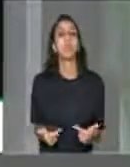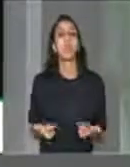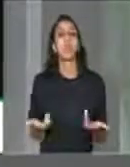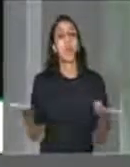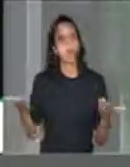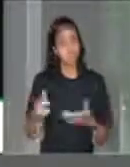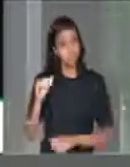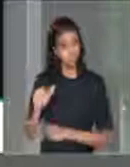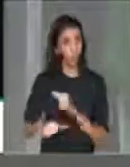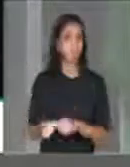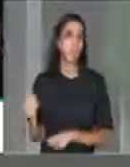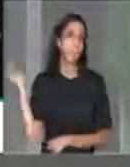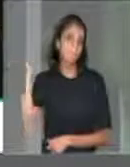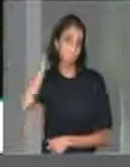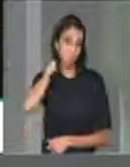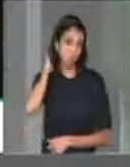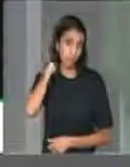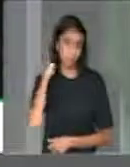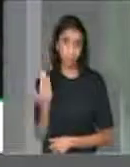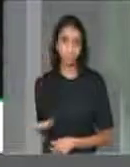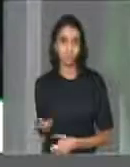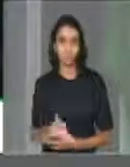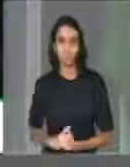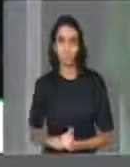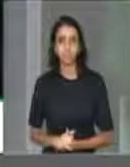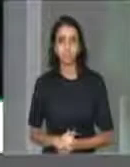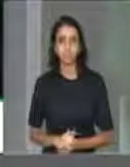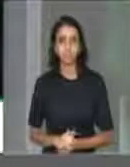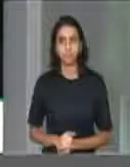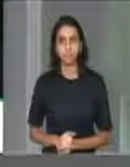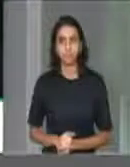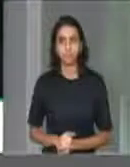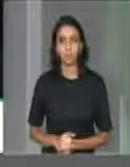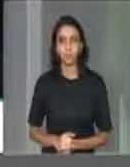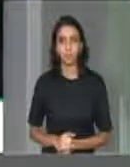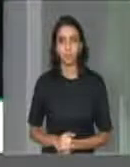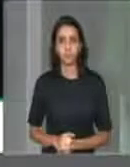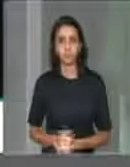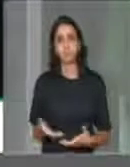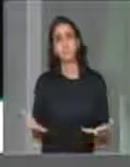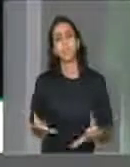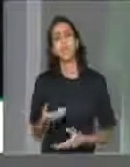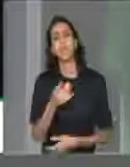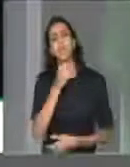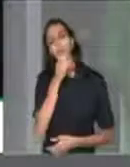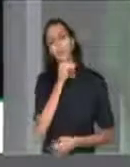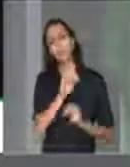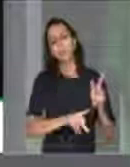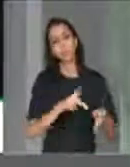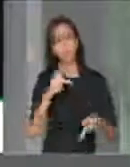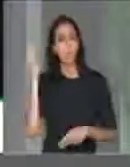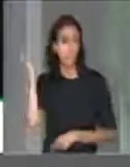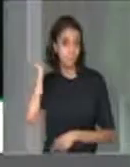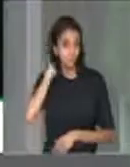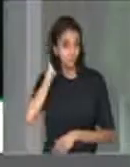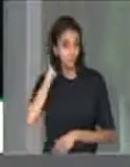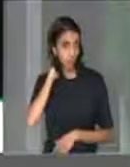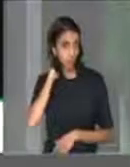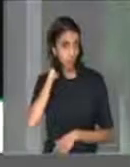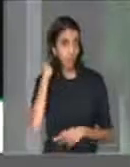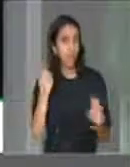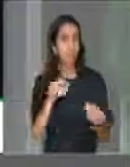o Pará, né? E hoje não é possível falar na população paraense sem falar na